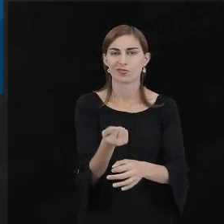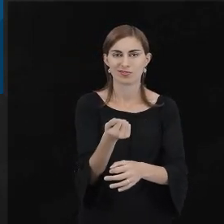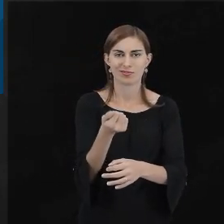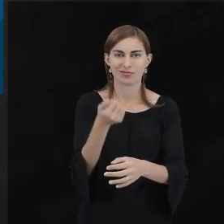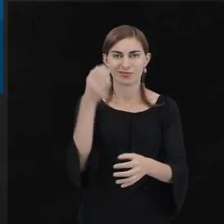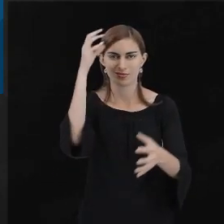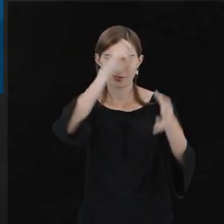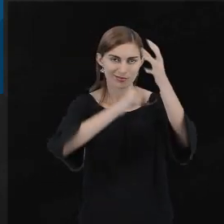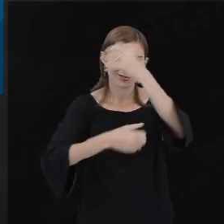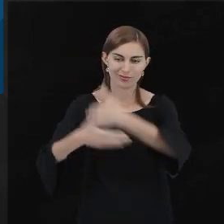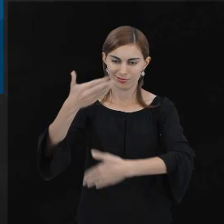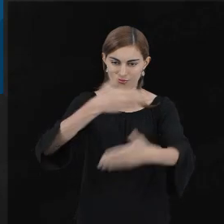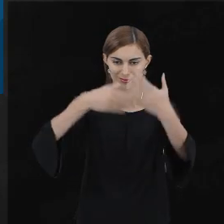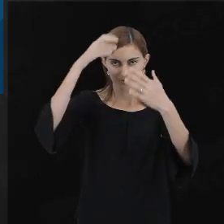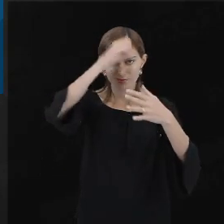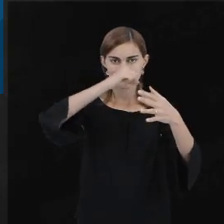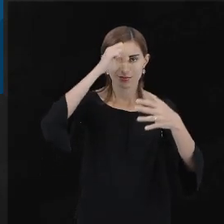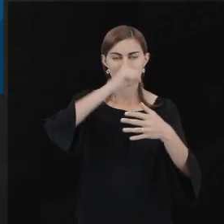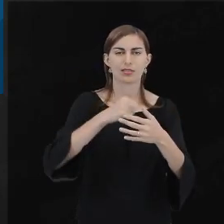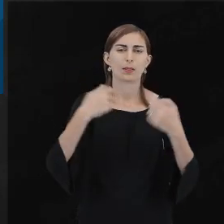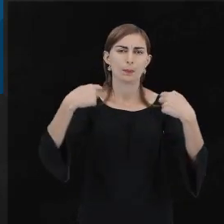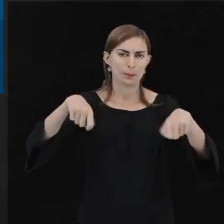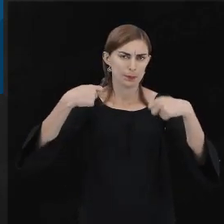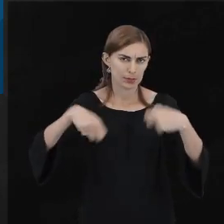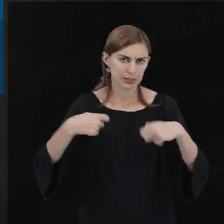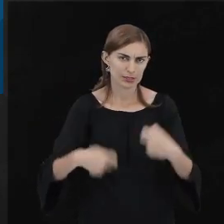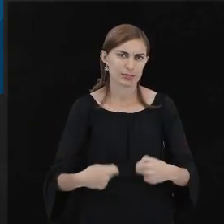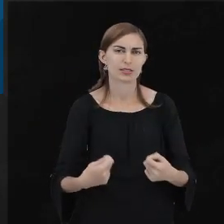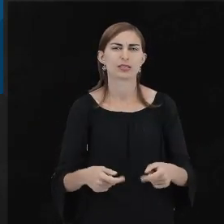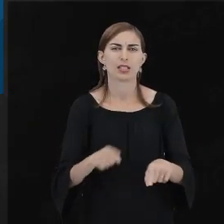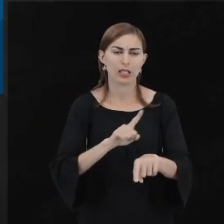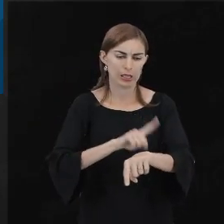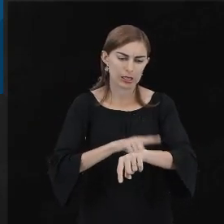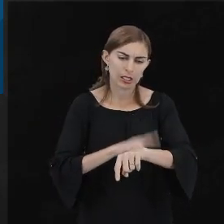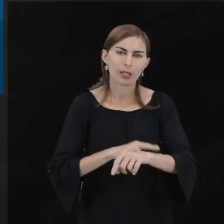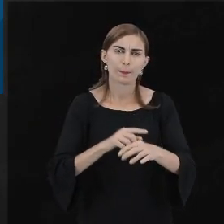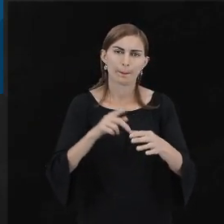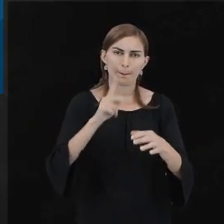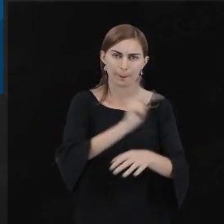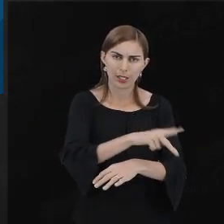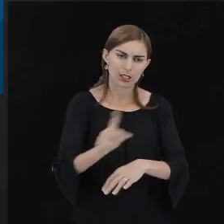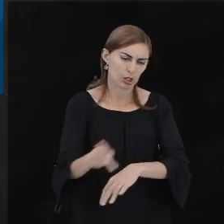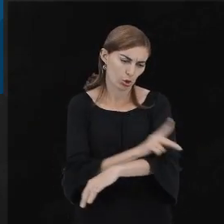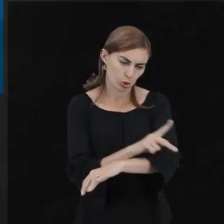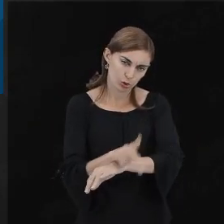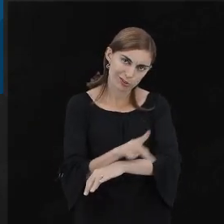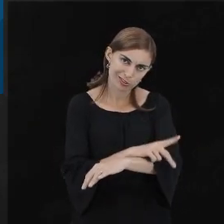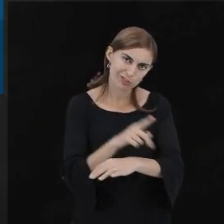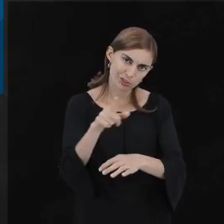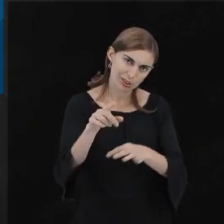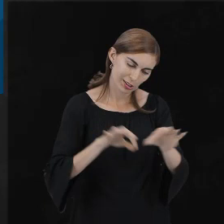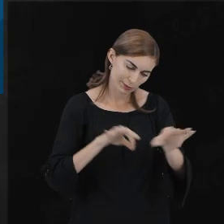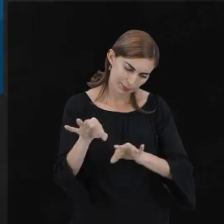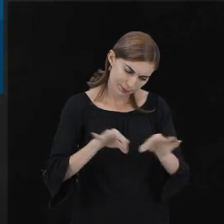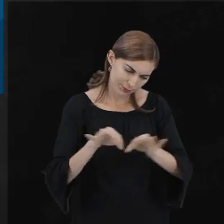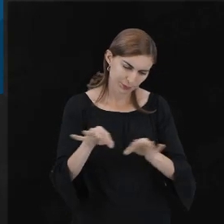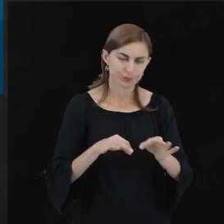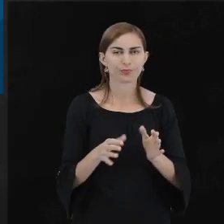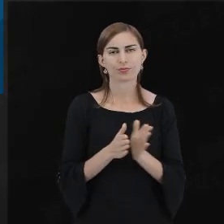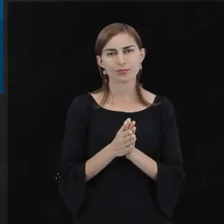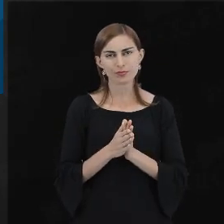possa ter interlocução com seus pares profissionais, mas isso não é considerado se o professor tem ou não esse tempo